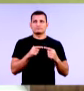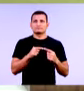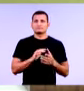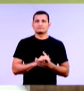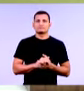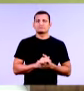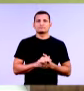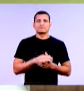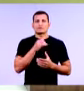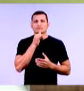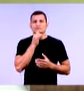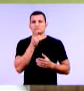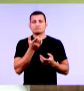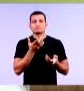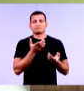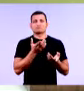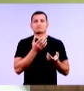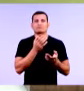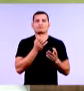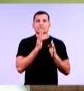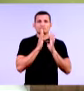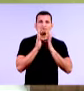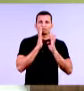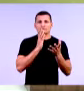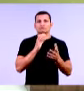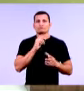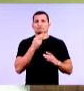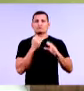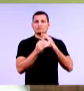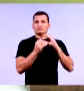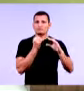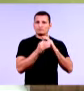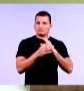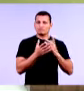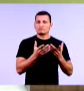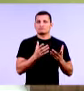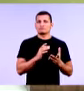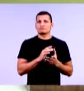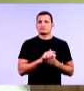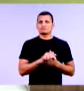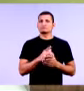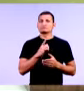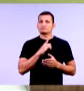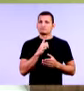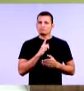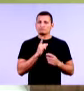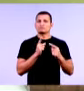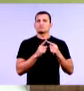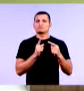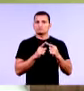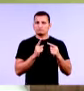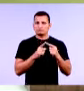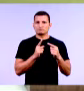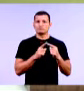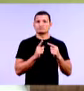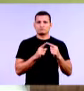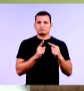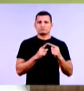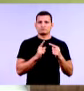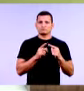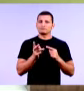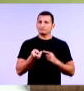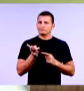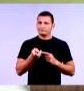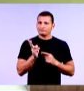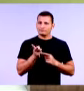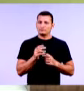acessa o Facebook, quando você acessa algum serviço de e-mail, algum serviço nesse sentido, você passa mais ou menos por esse mesmo percurso, ou seja, você